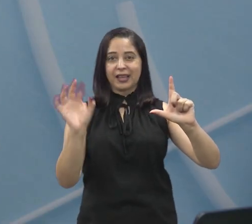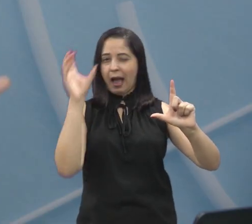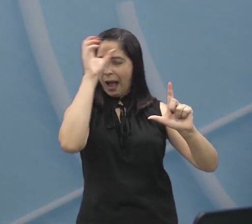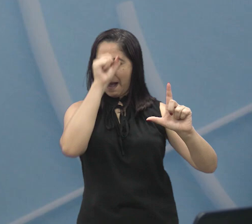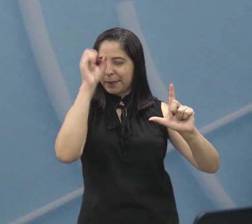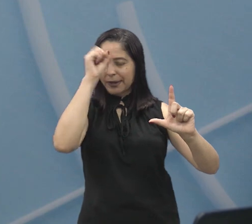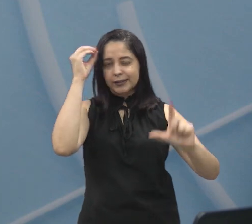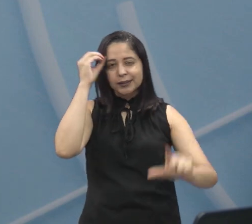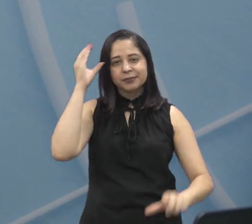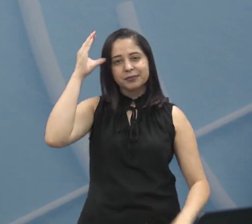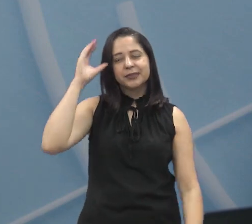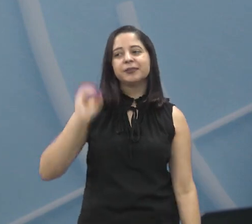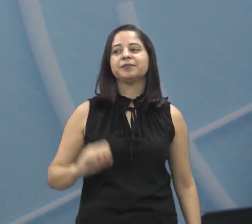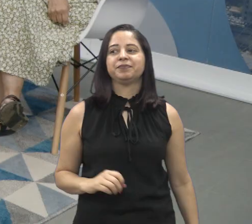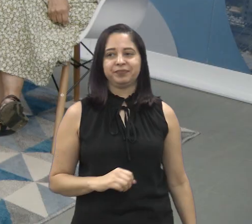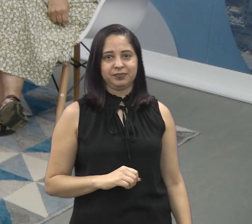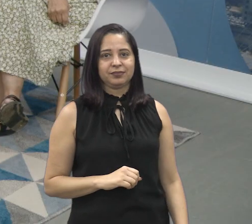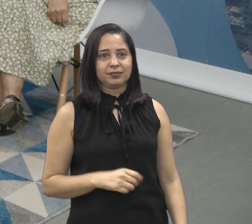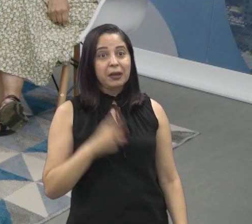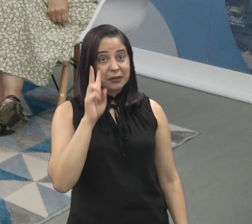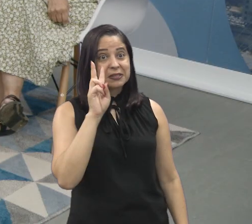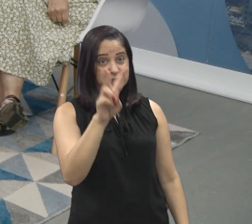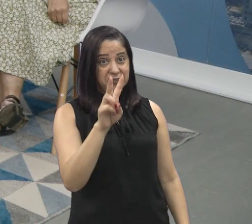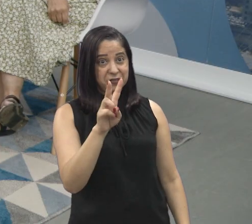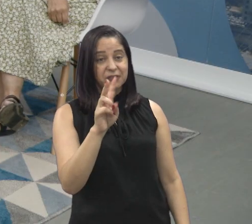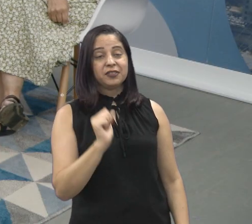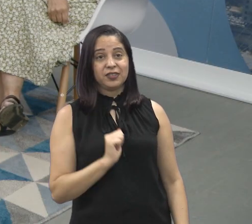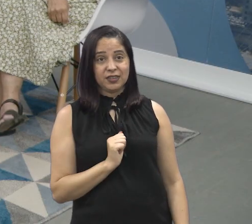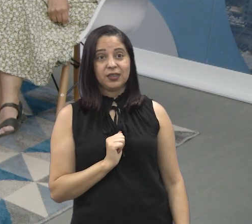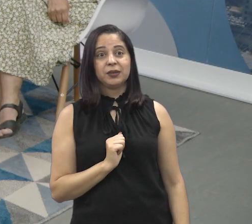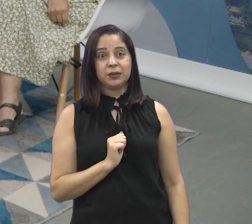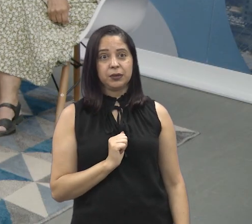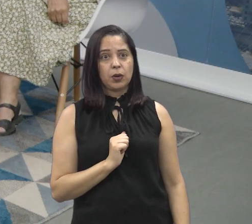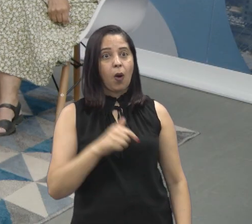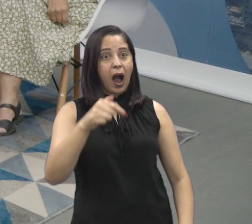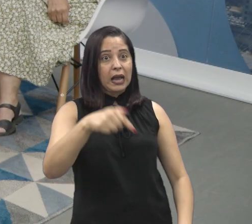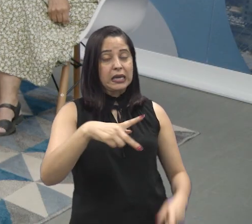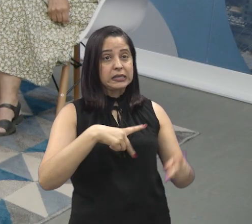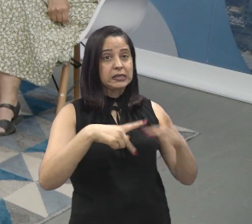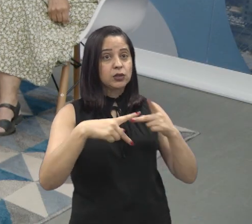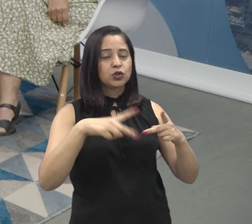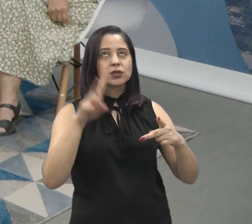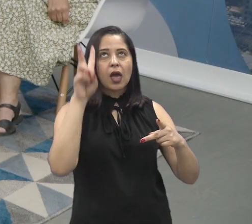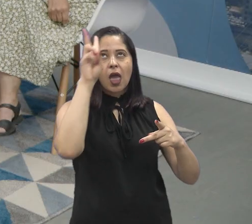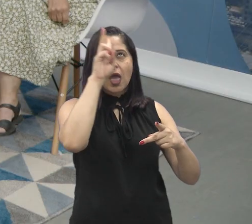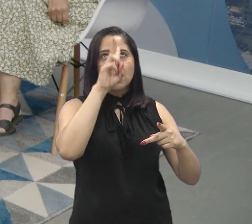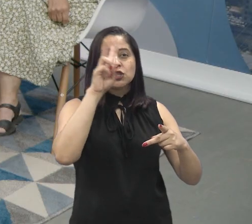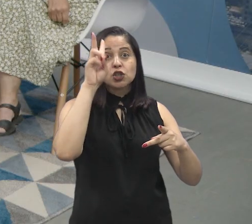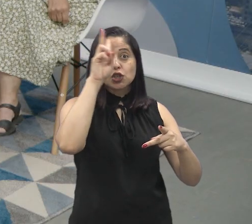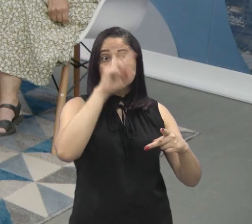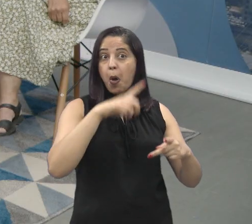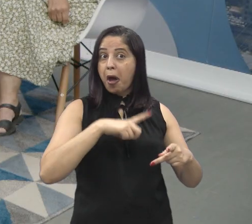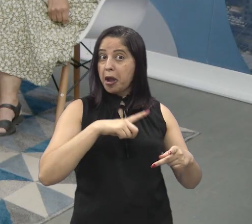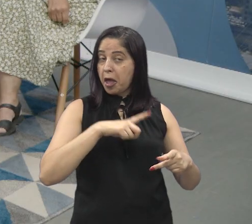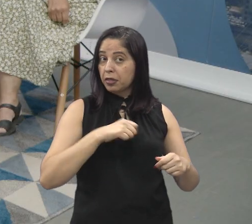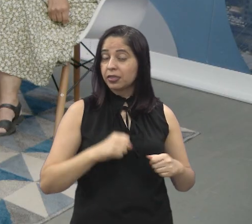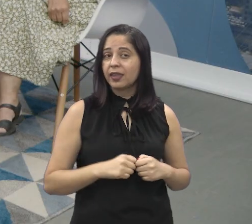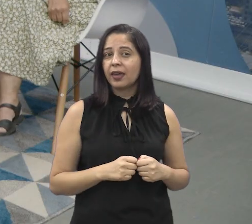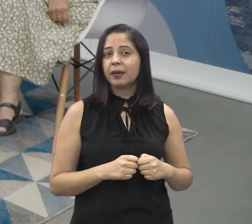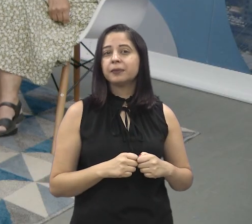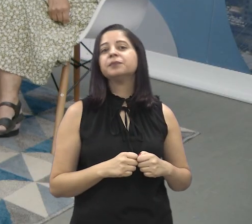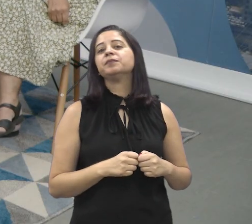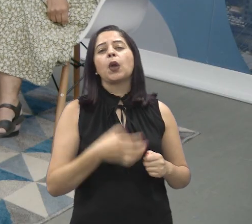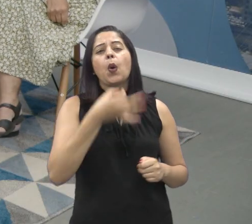bastante. Jaqueline, a gente viu, né, o quão guarda histórias, né, esse local de São José. Como que